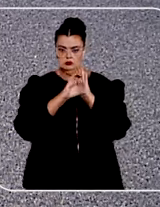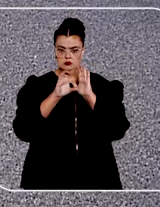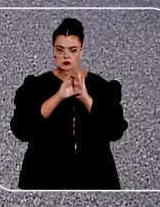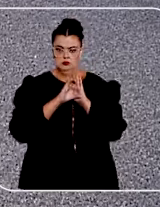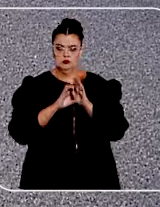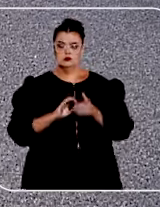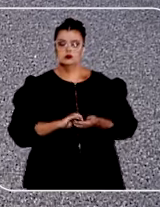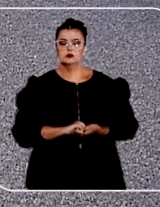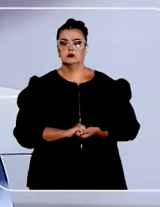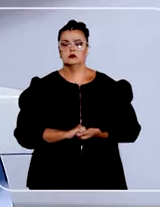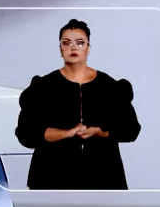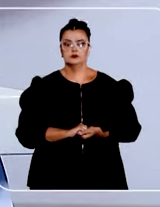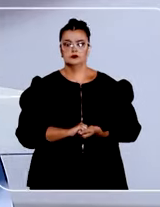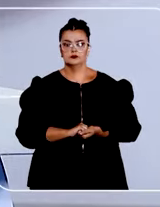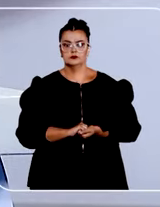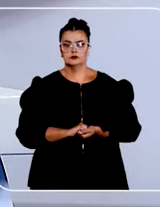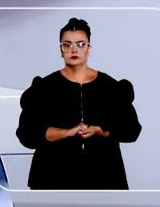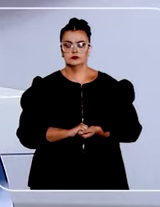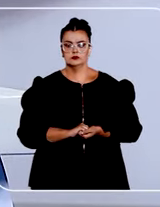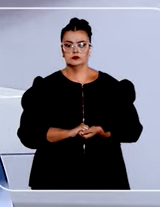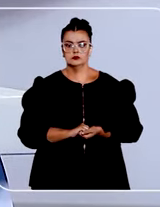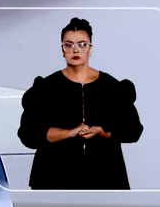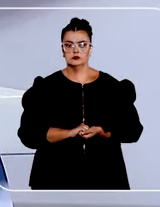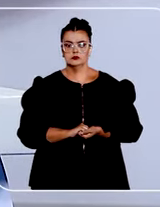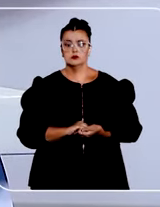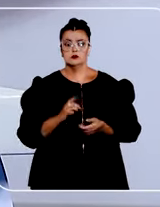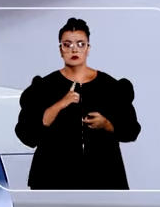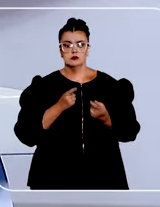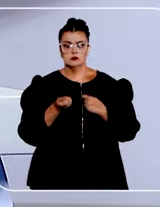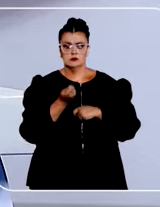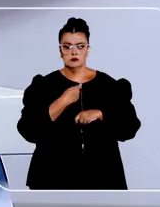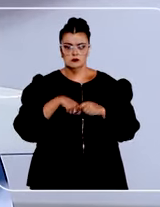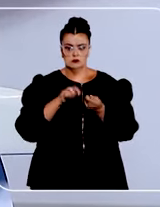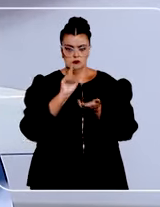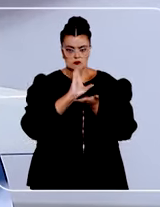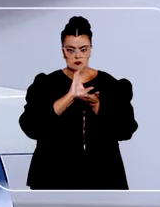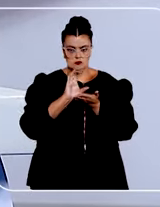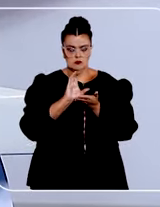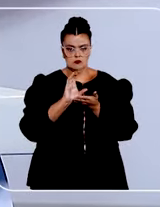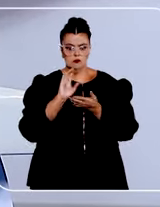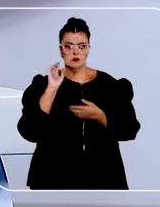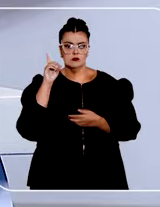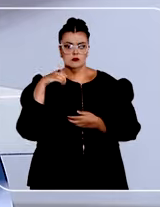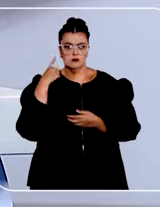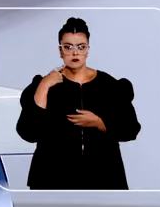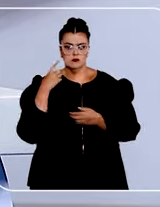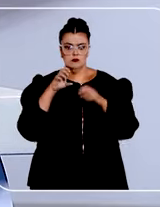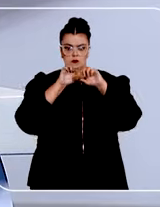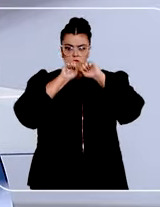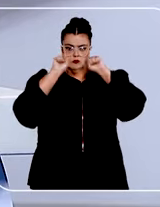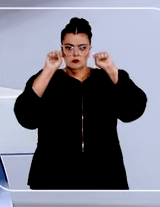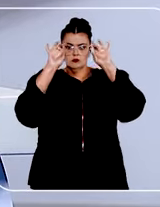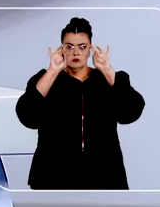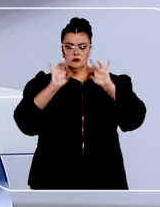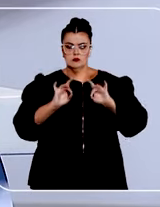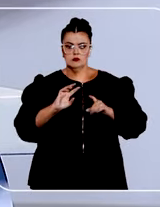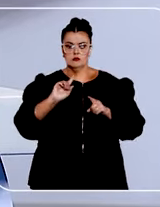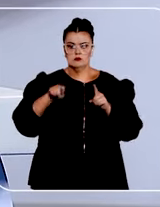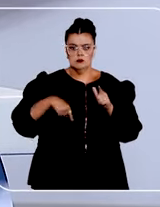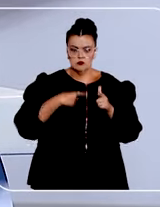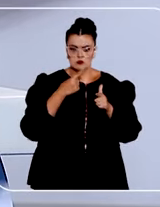Processo Civil ainda sobre honorários advocatícios a corte especial vai definir em caráter